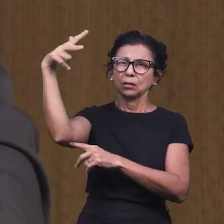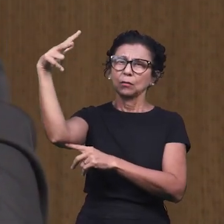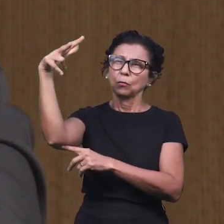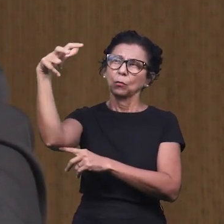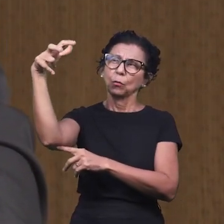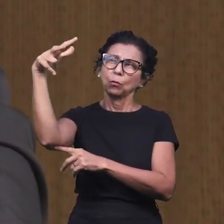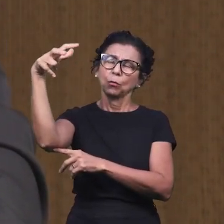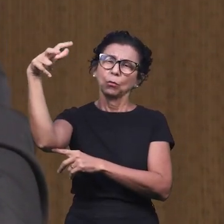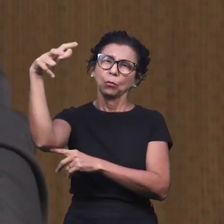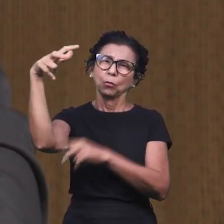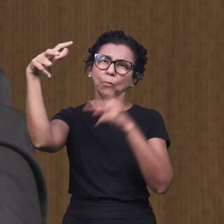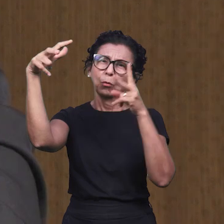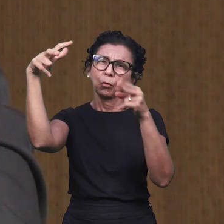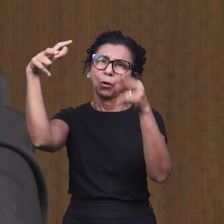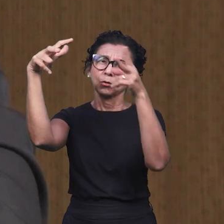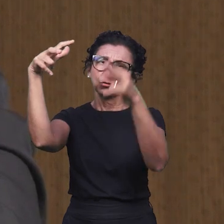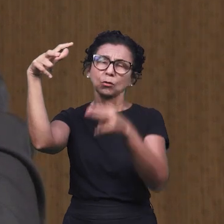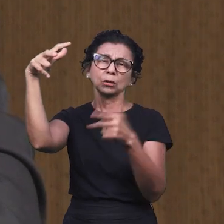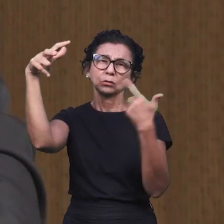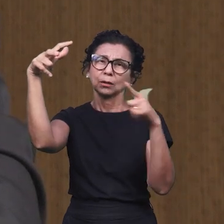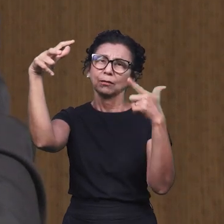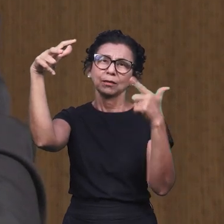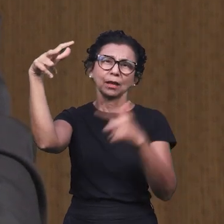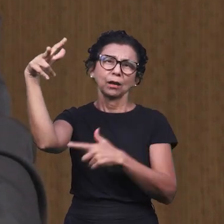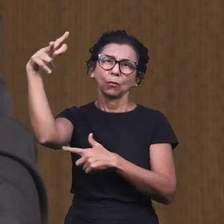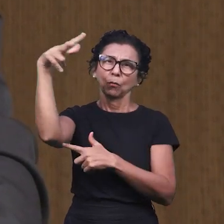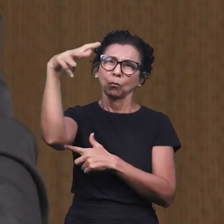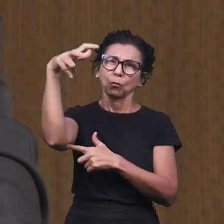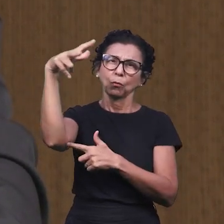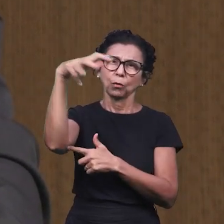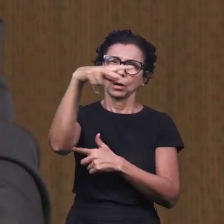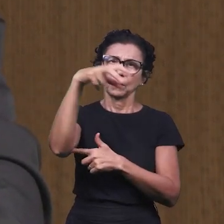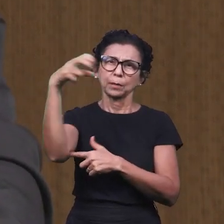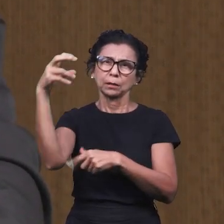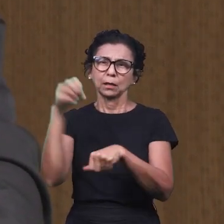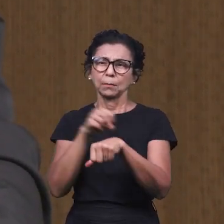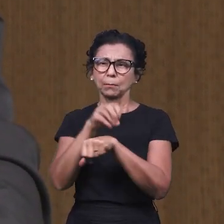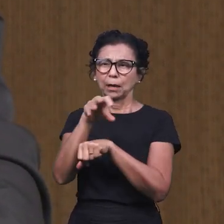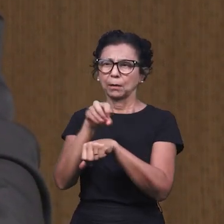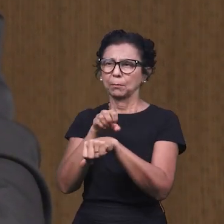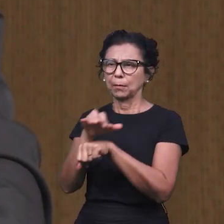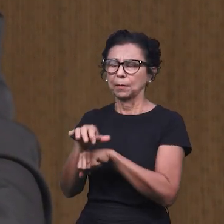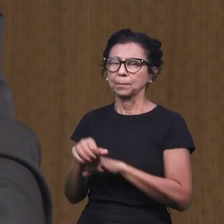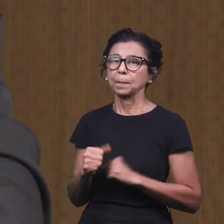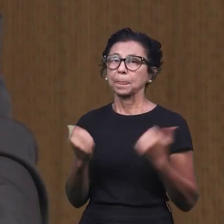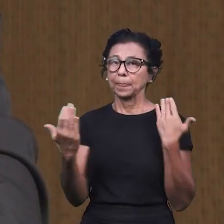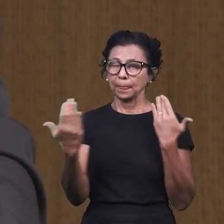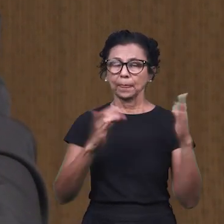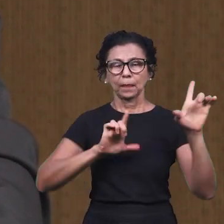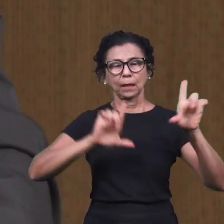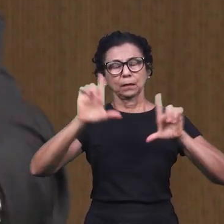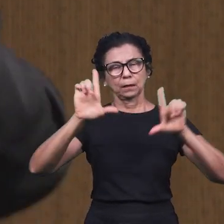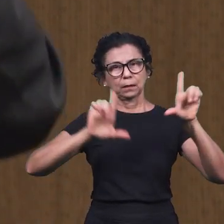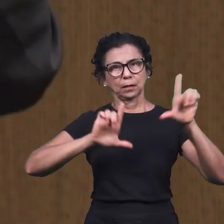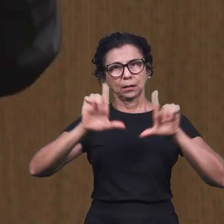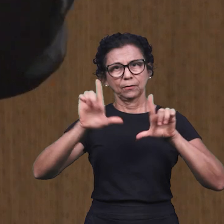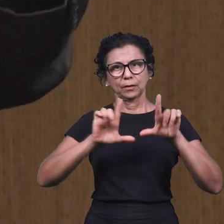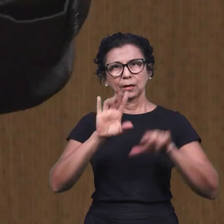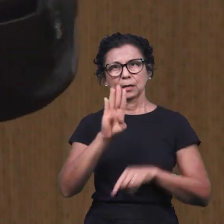vai estar em torno de, agora a partir do ano 2025, vai estar em torno de 20 milhões de residências.